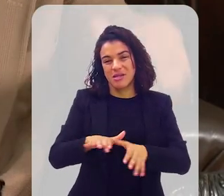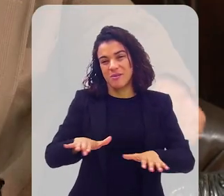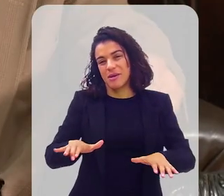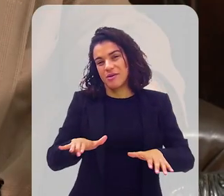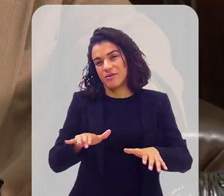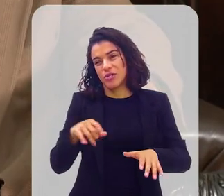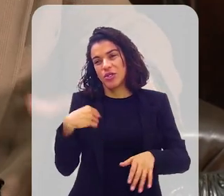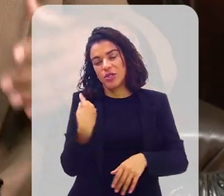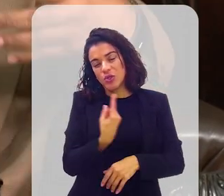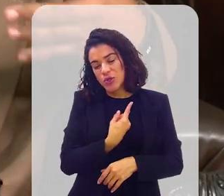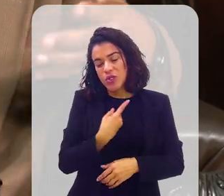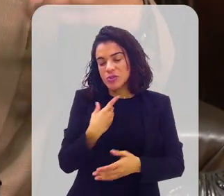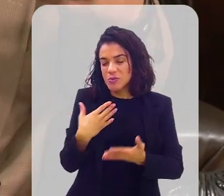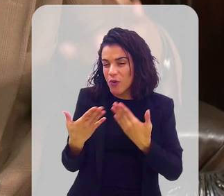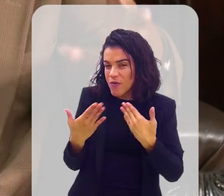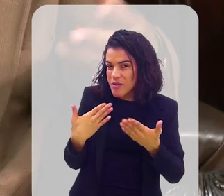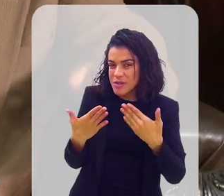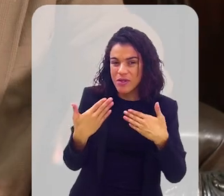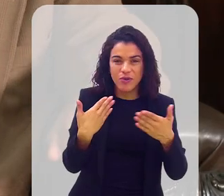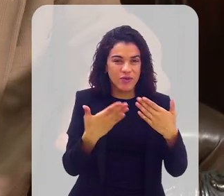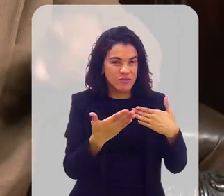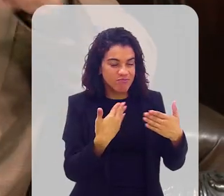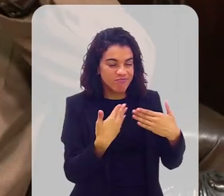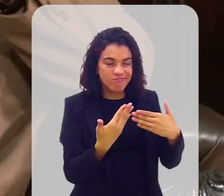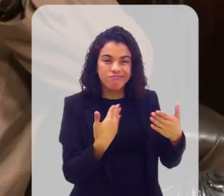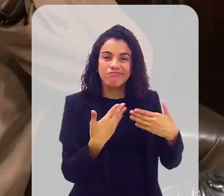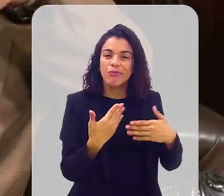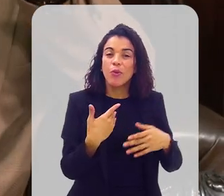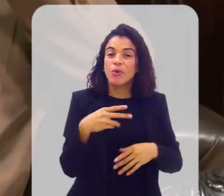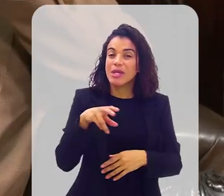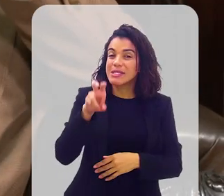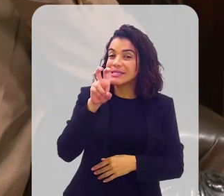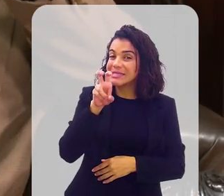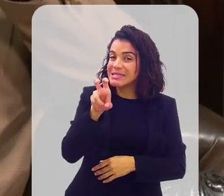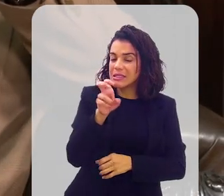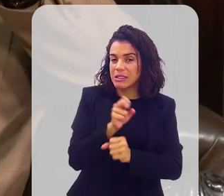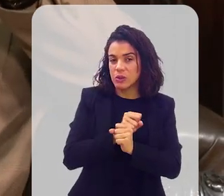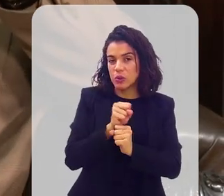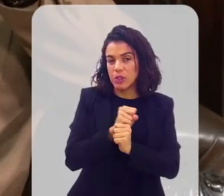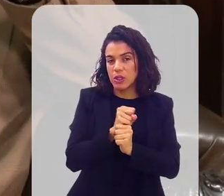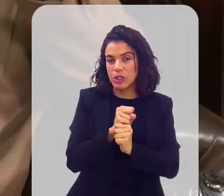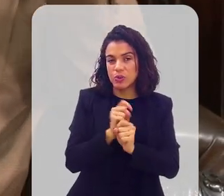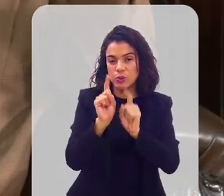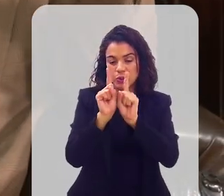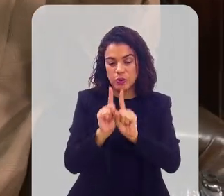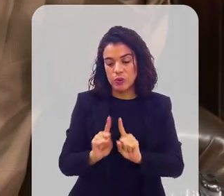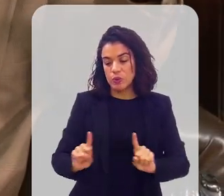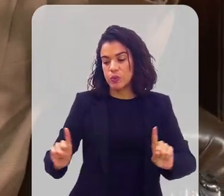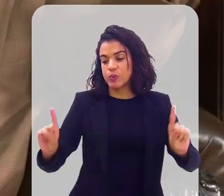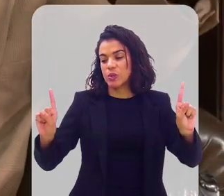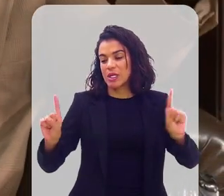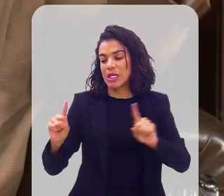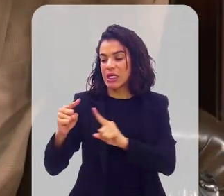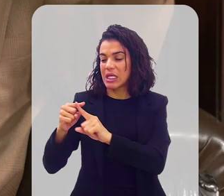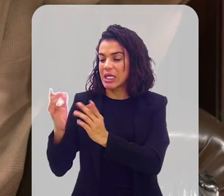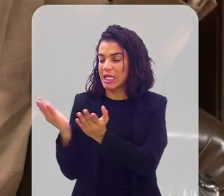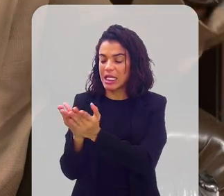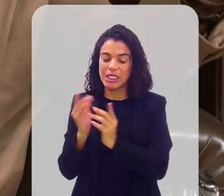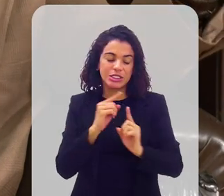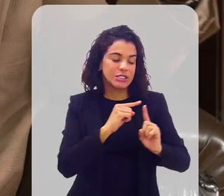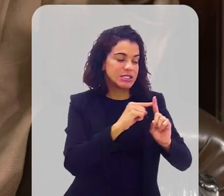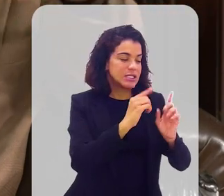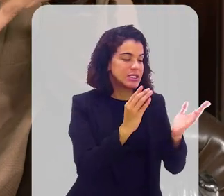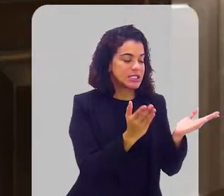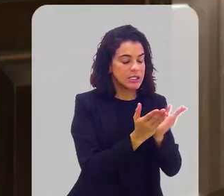se separando e nós estamos conversando com eles porque exatamente há 5 anos, um foi para uma igreja, outro foi